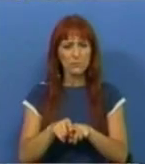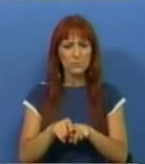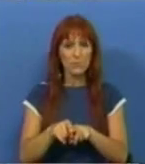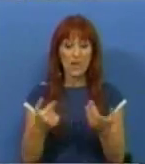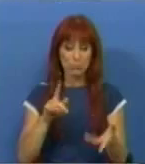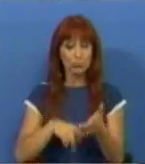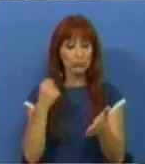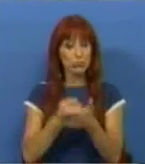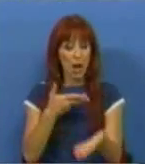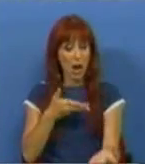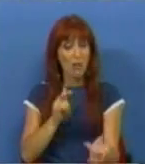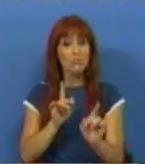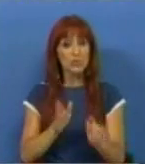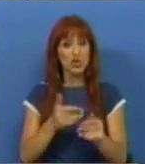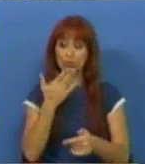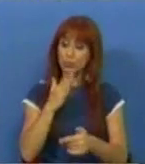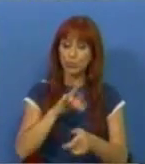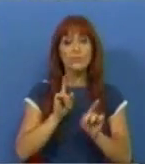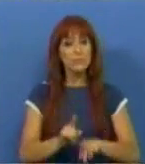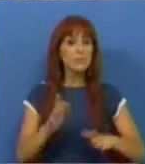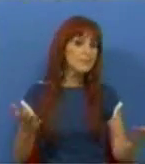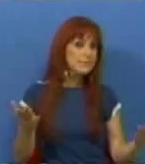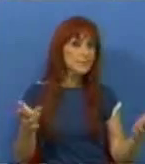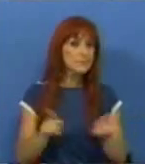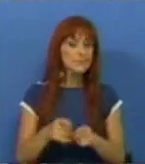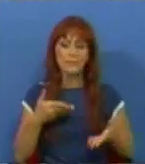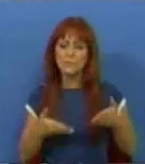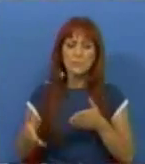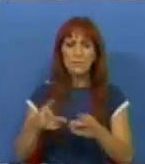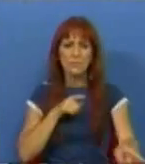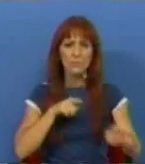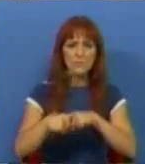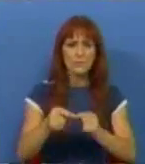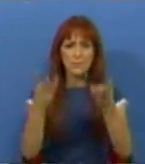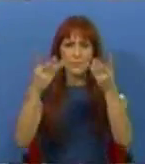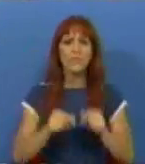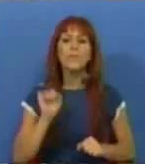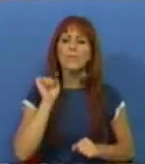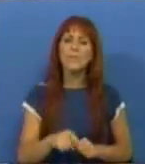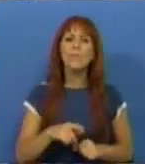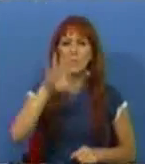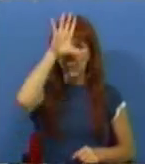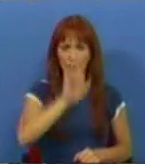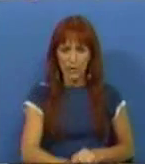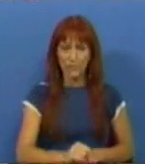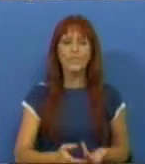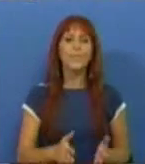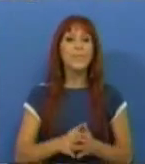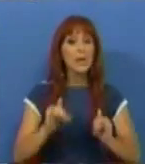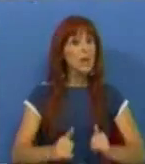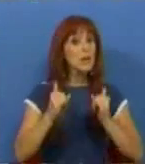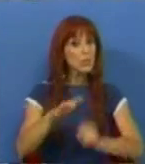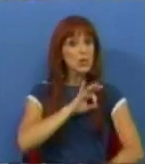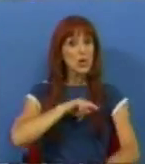a que estamos vinculados já são suficientes para orientar a política orçamental do Governo. Depois,